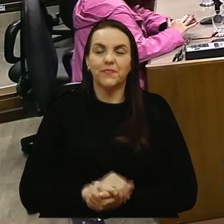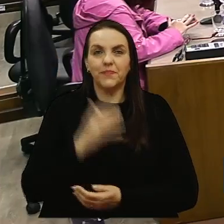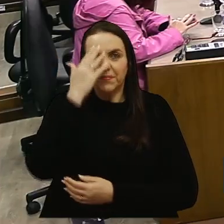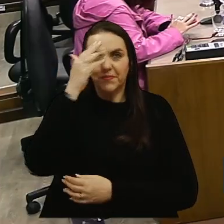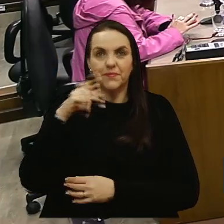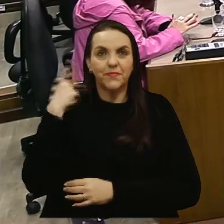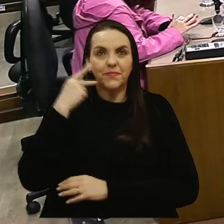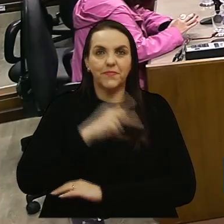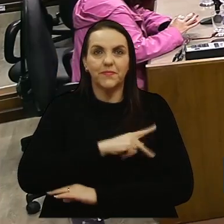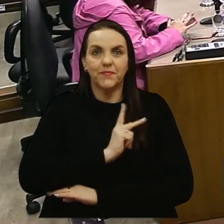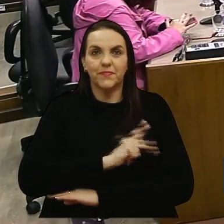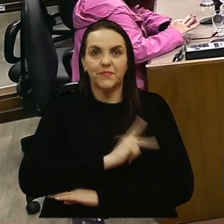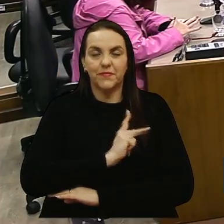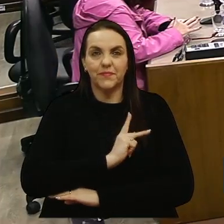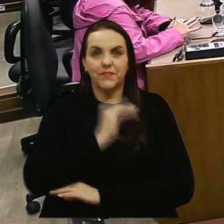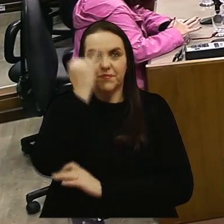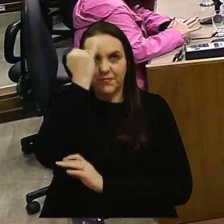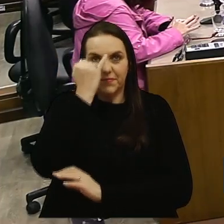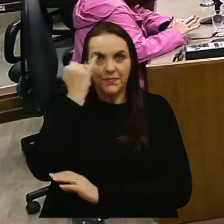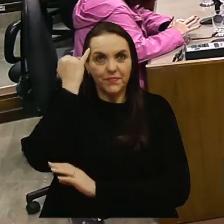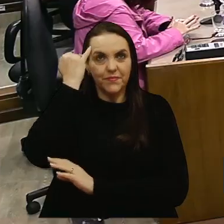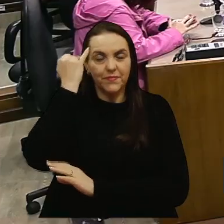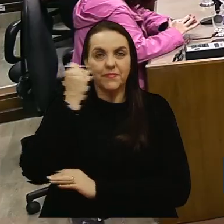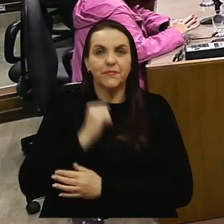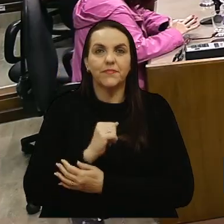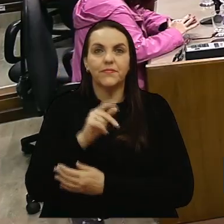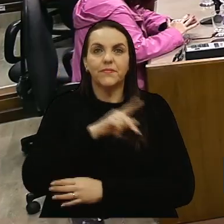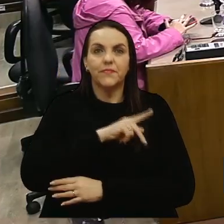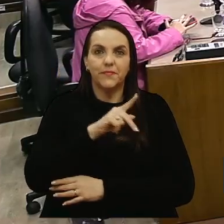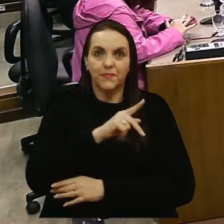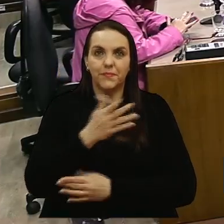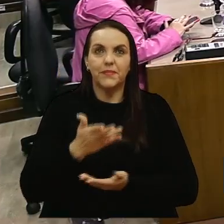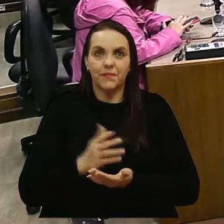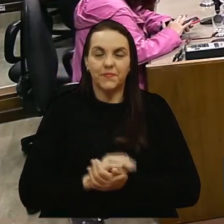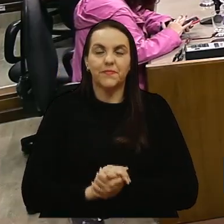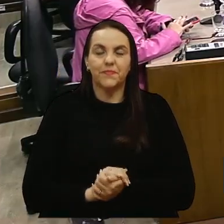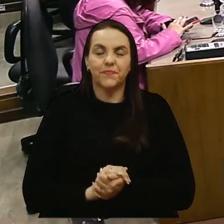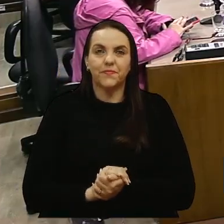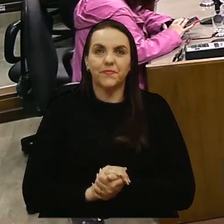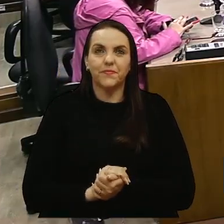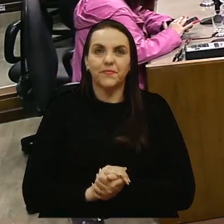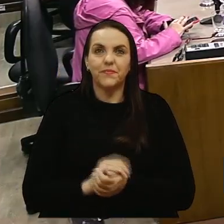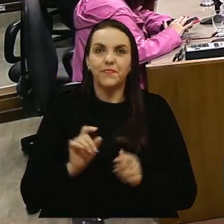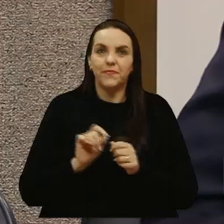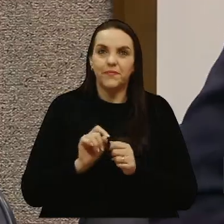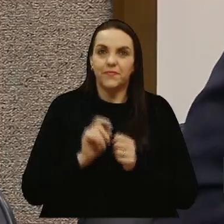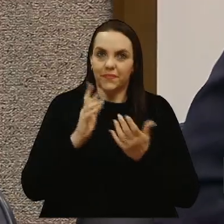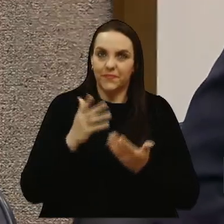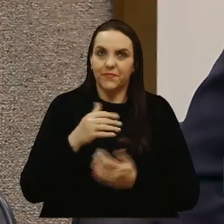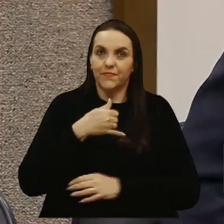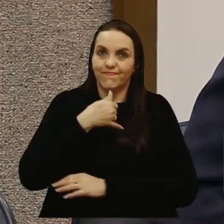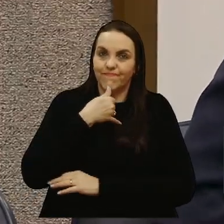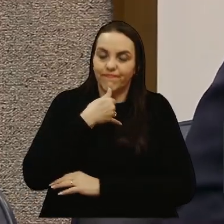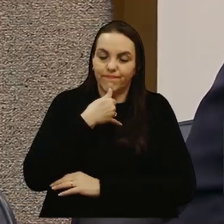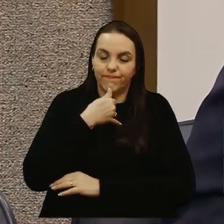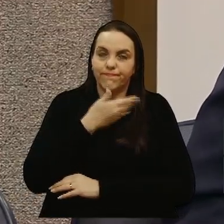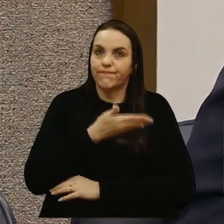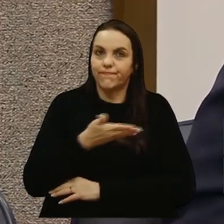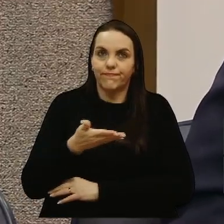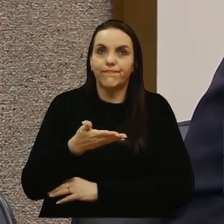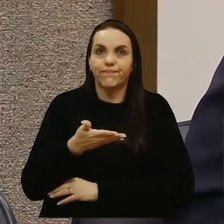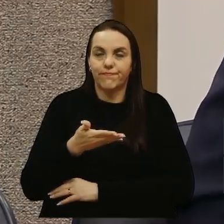Com a palavra, vereador José D'Ambrosio. Senhor presidente, faço um voto de pesar, porque